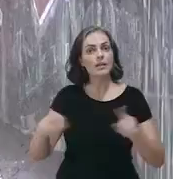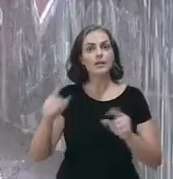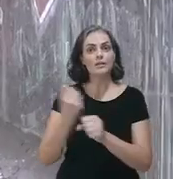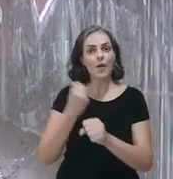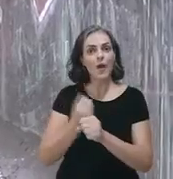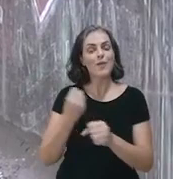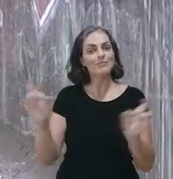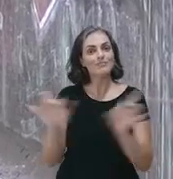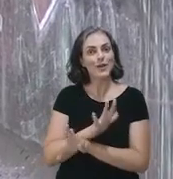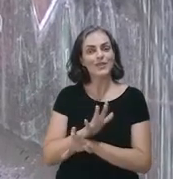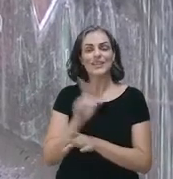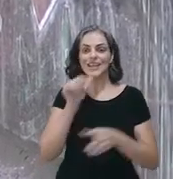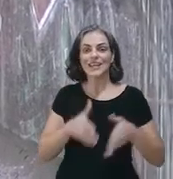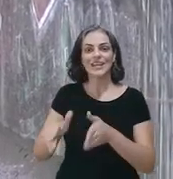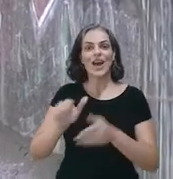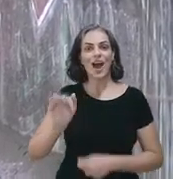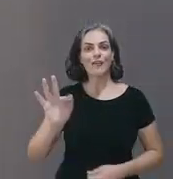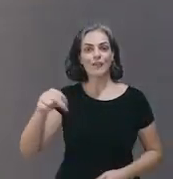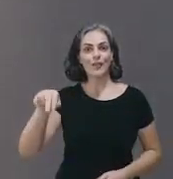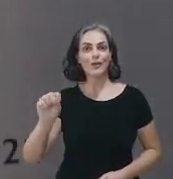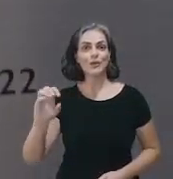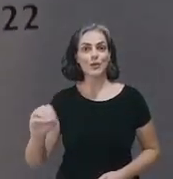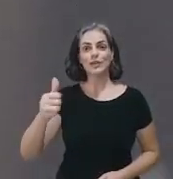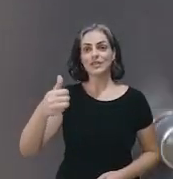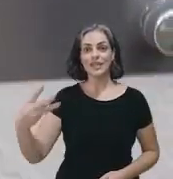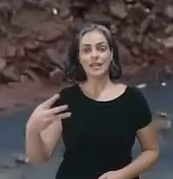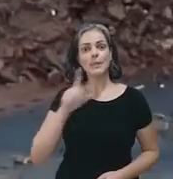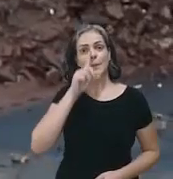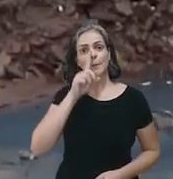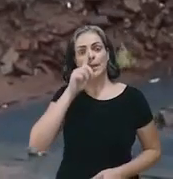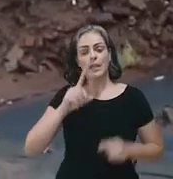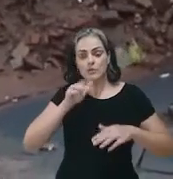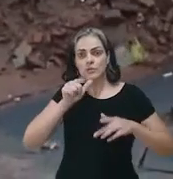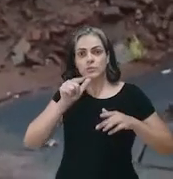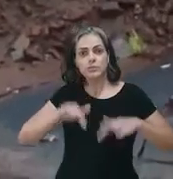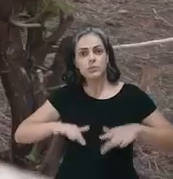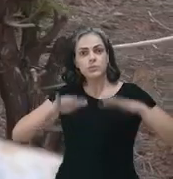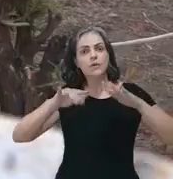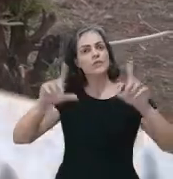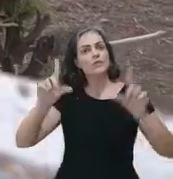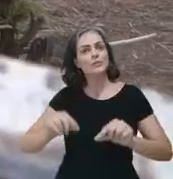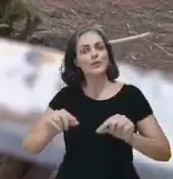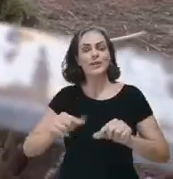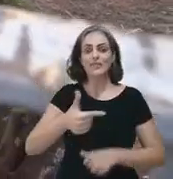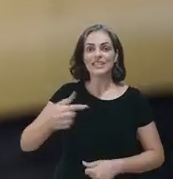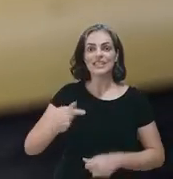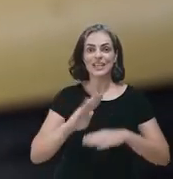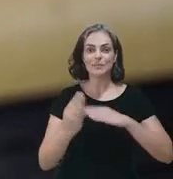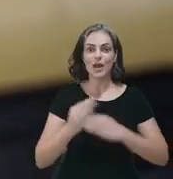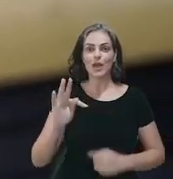a obra de macrodrenagem do córrego Afonso 13, que vai reduzir os riscos de alagamentos em 27 bairros de